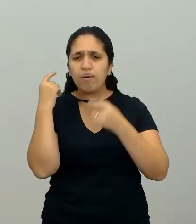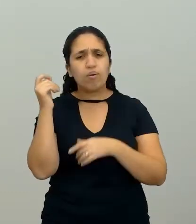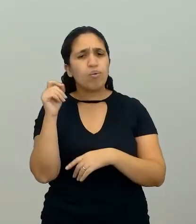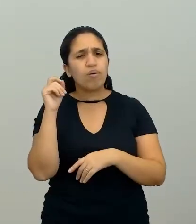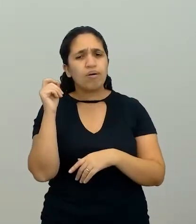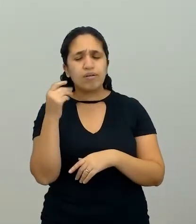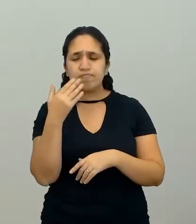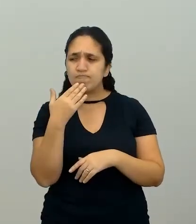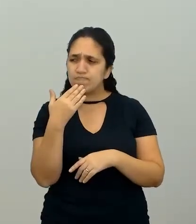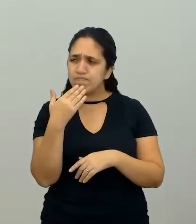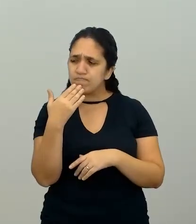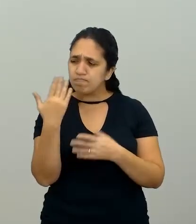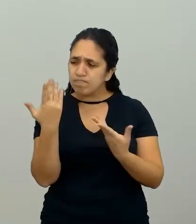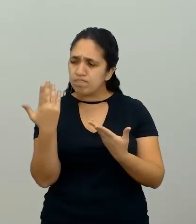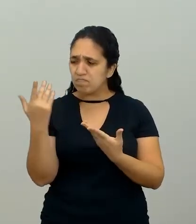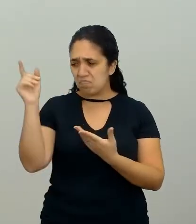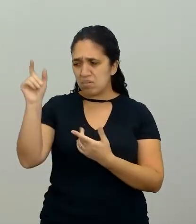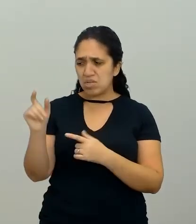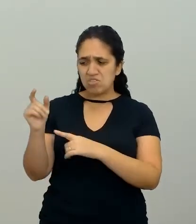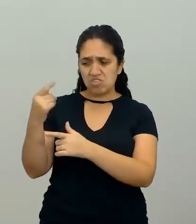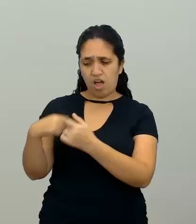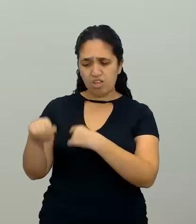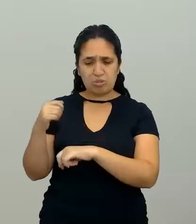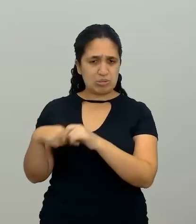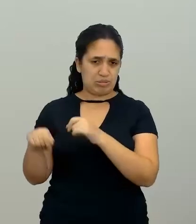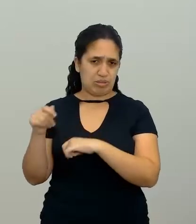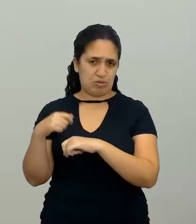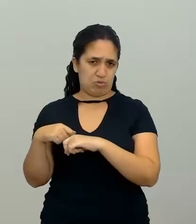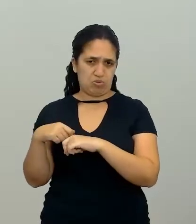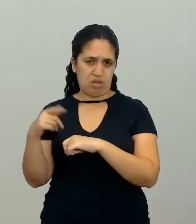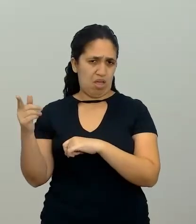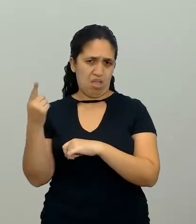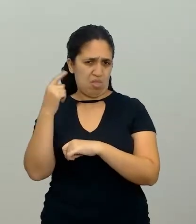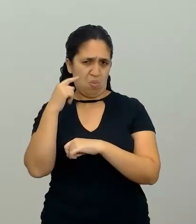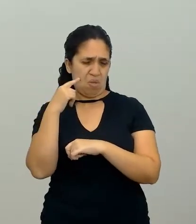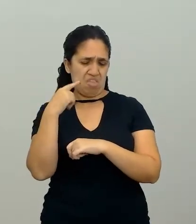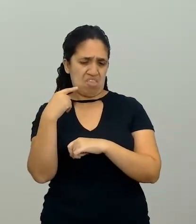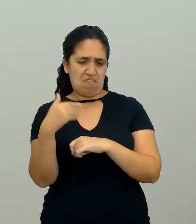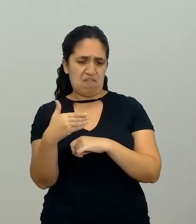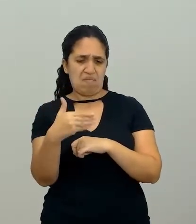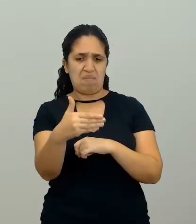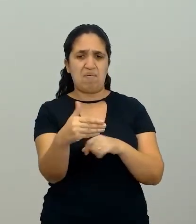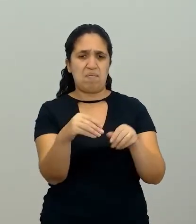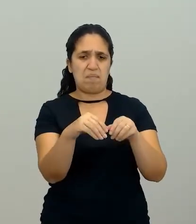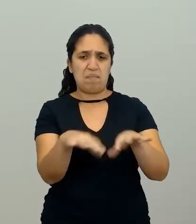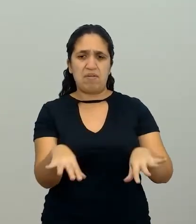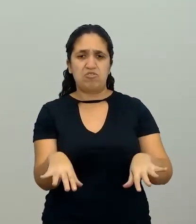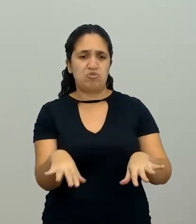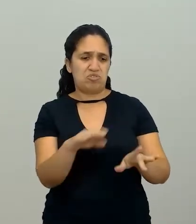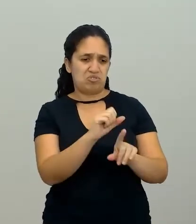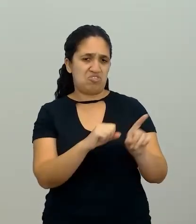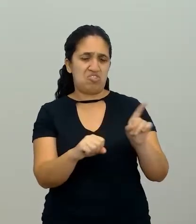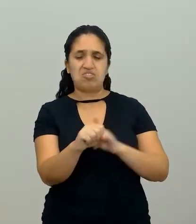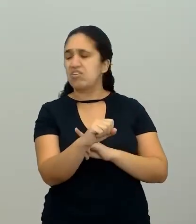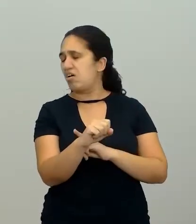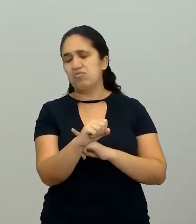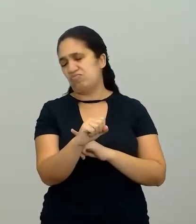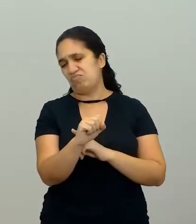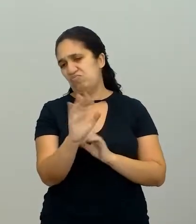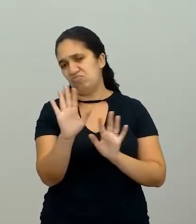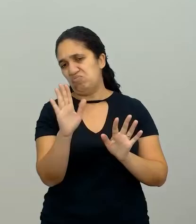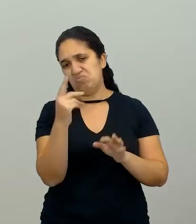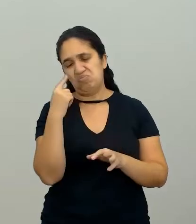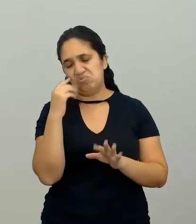era basicamente a de um administrador. Ele não estava preocupado tanto com as consequências sociais daquilo que ele